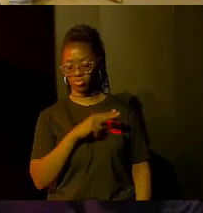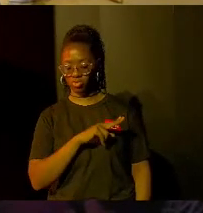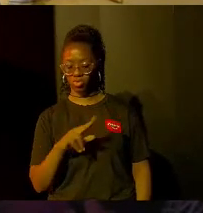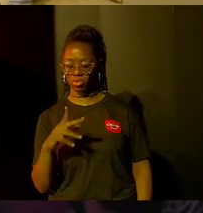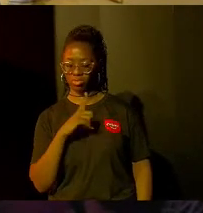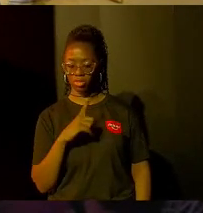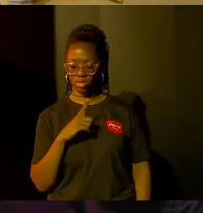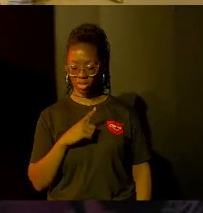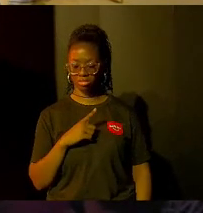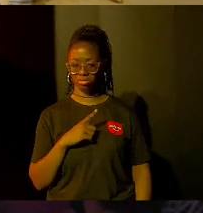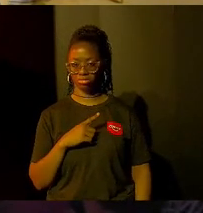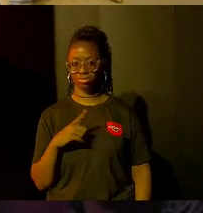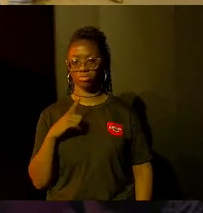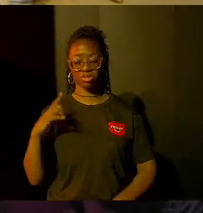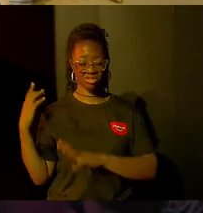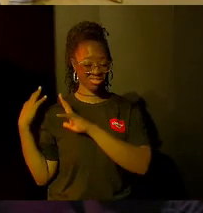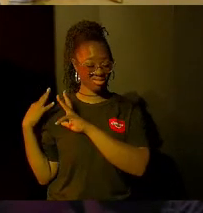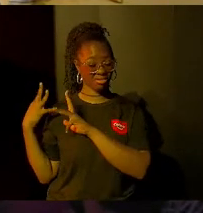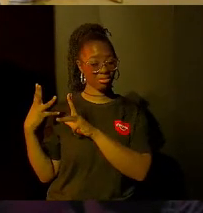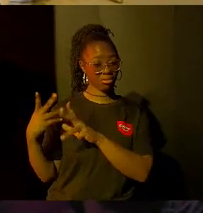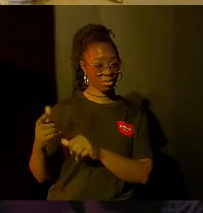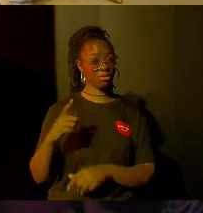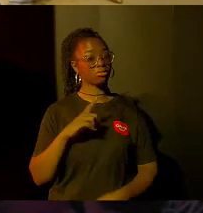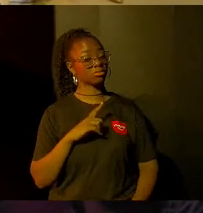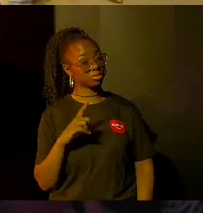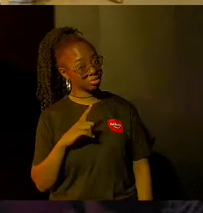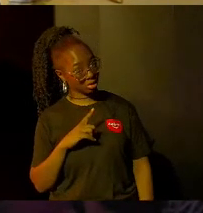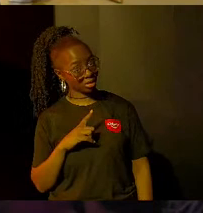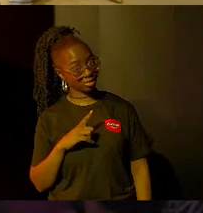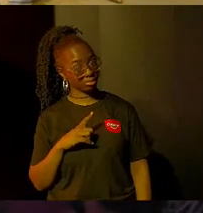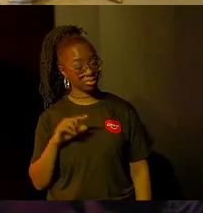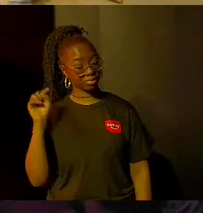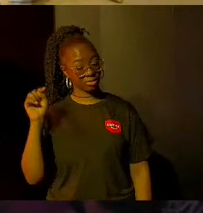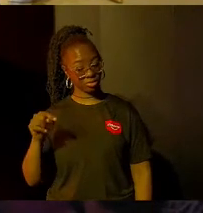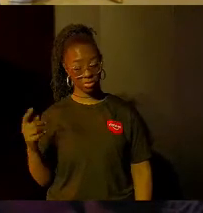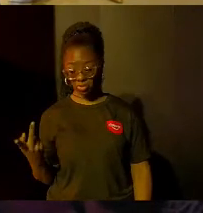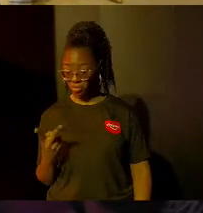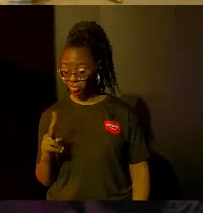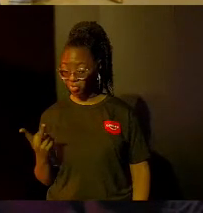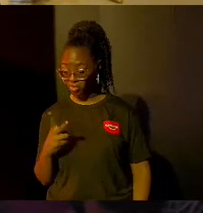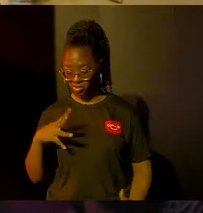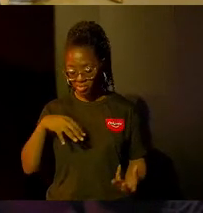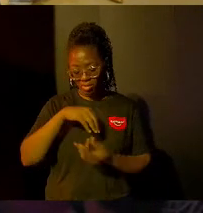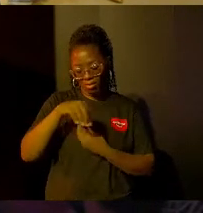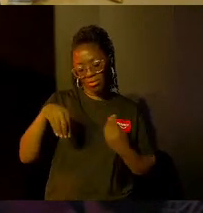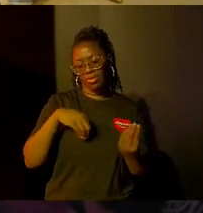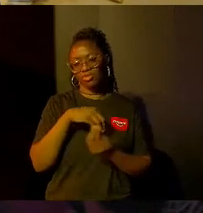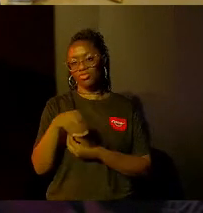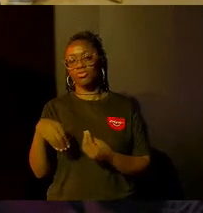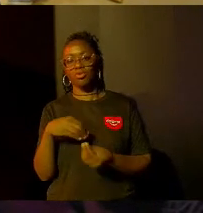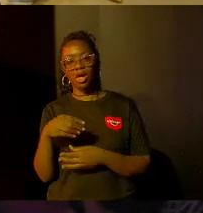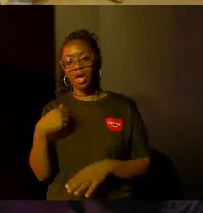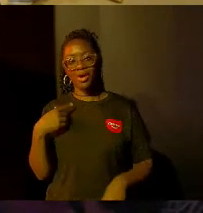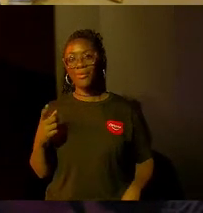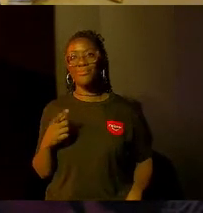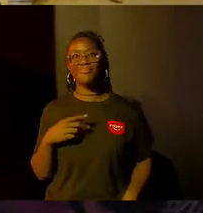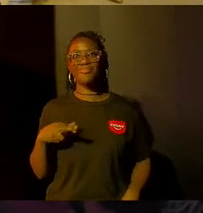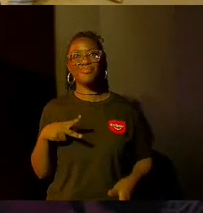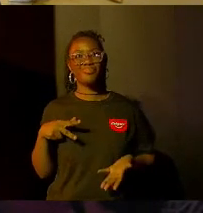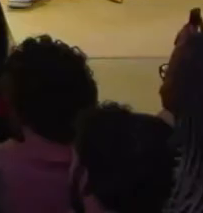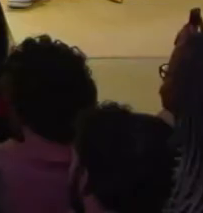uma obra e esta obra e meu nome se confundem eu não estou